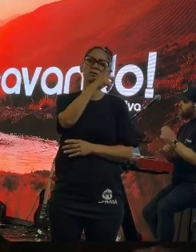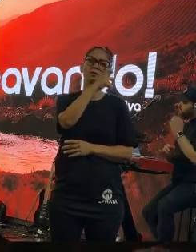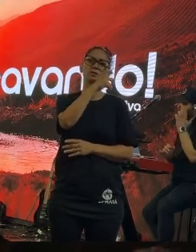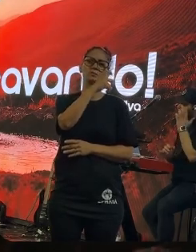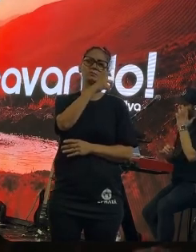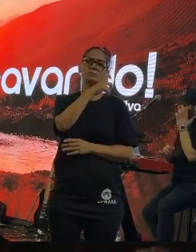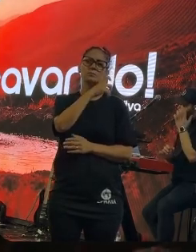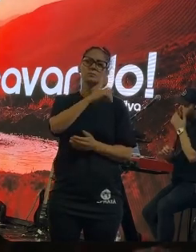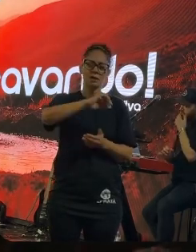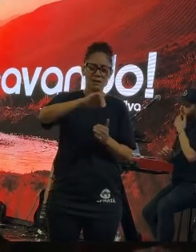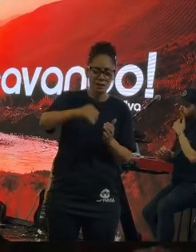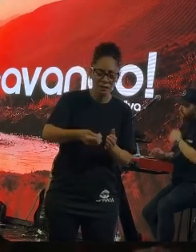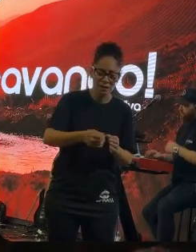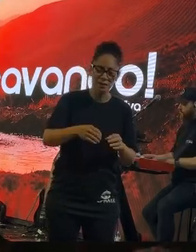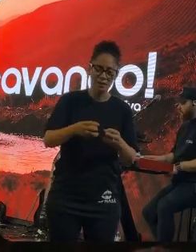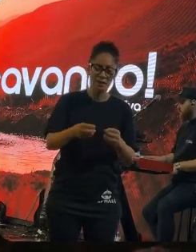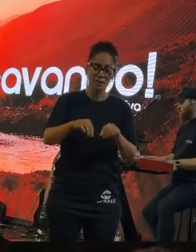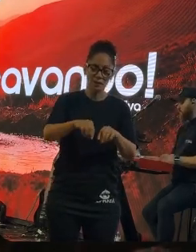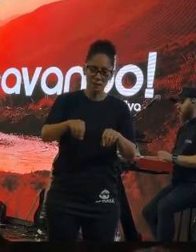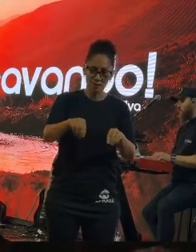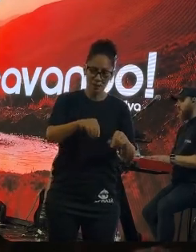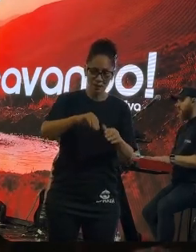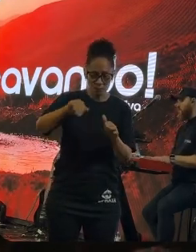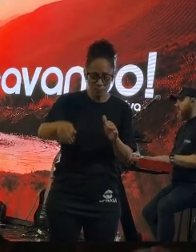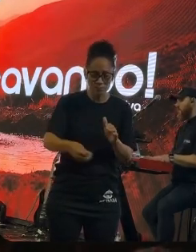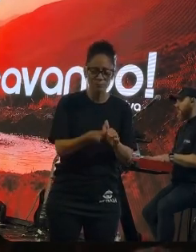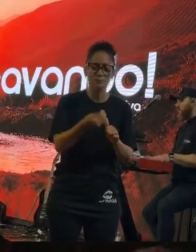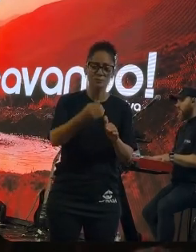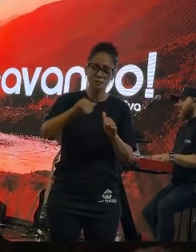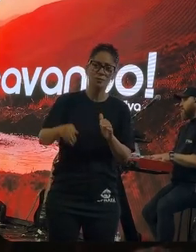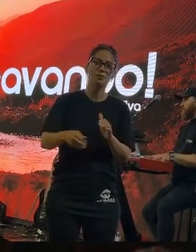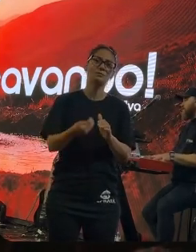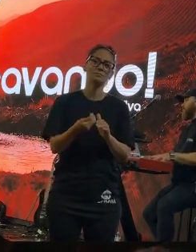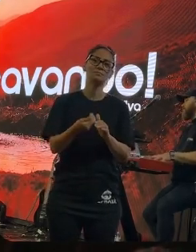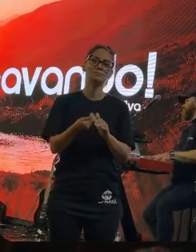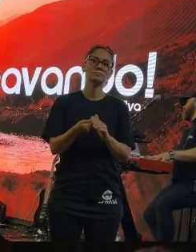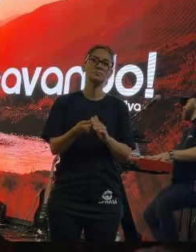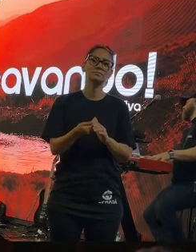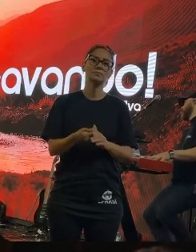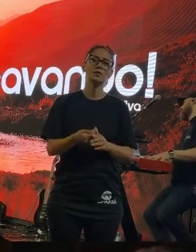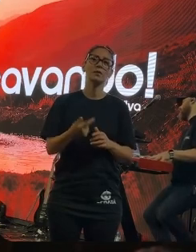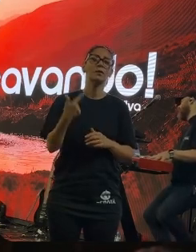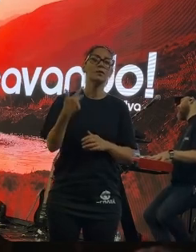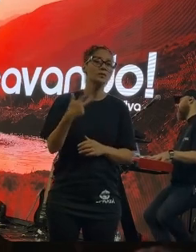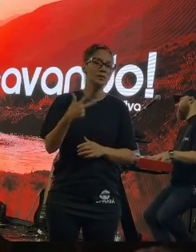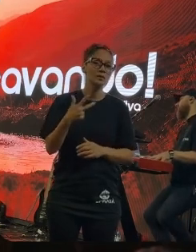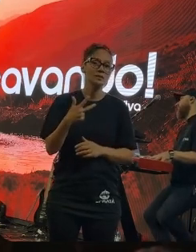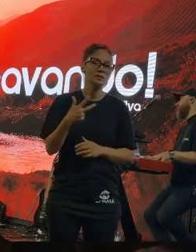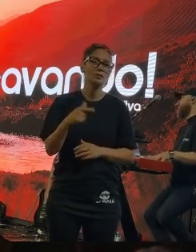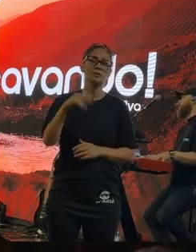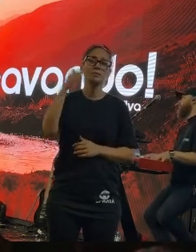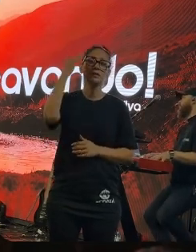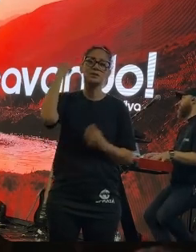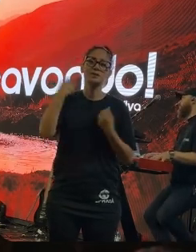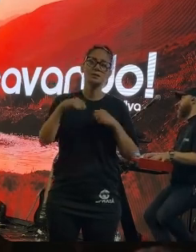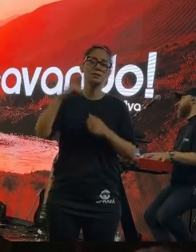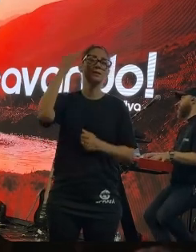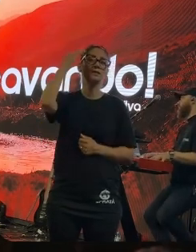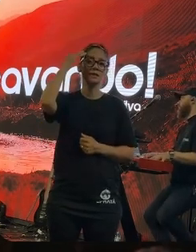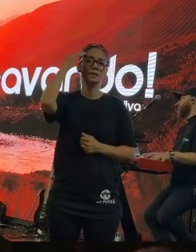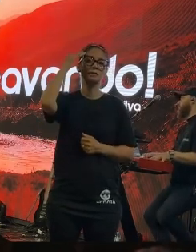cavar poços. Terceiro ponto que você precisa entender para prosperar em tempos de crise: